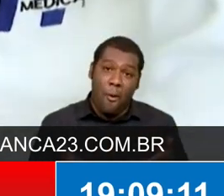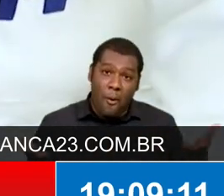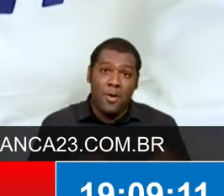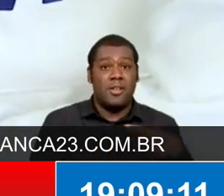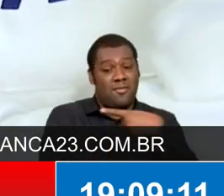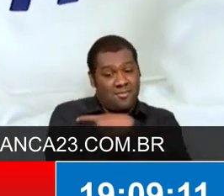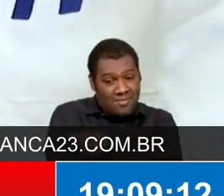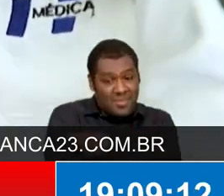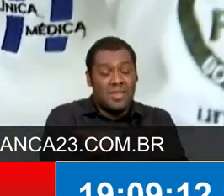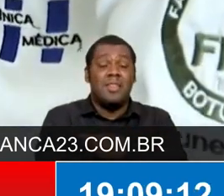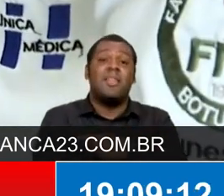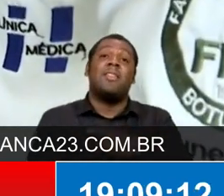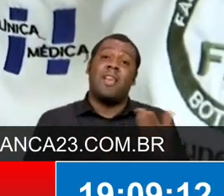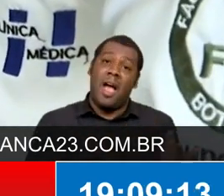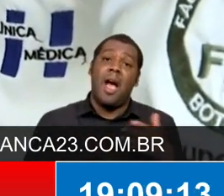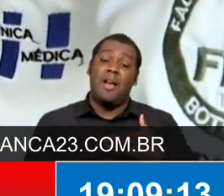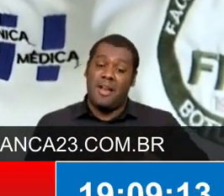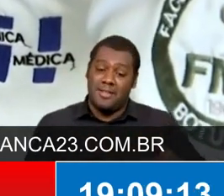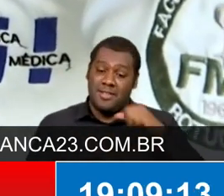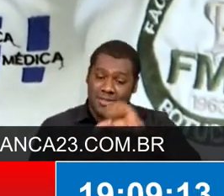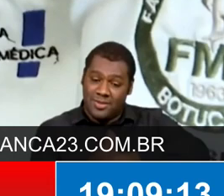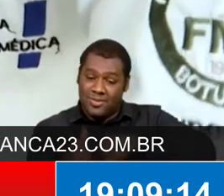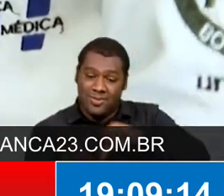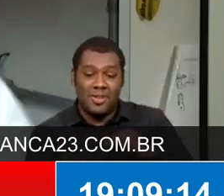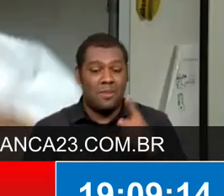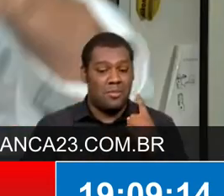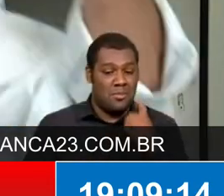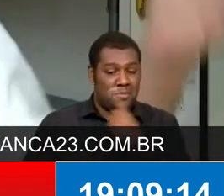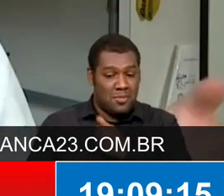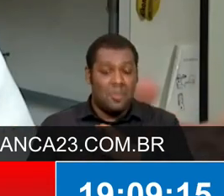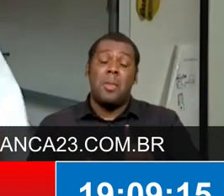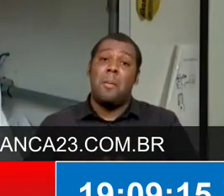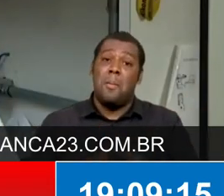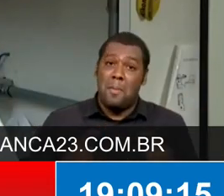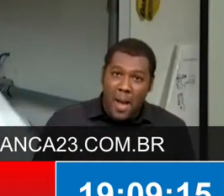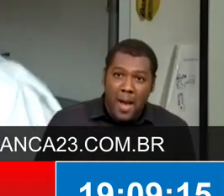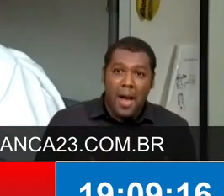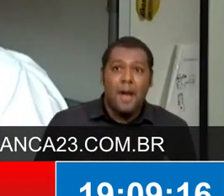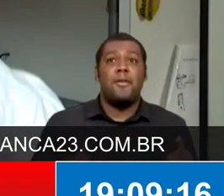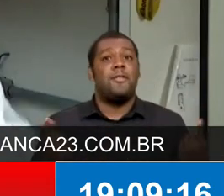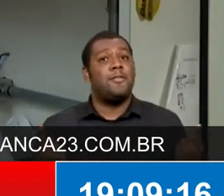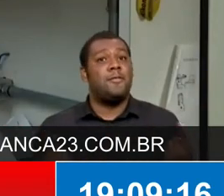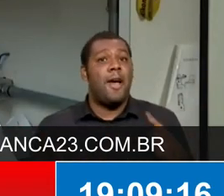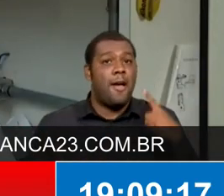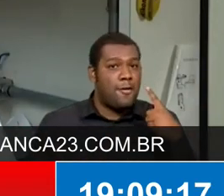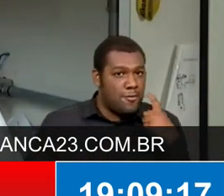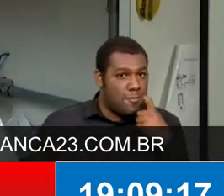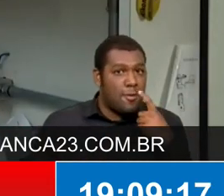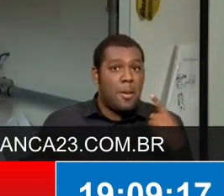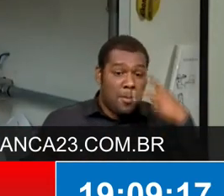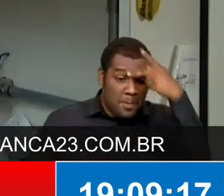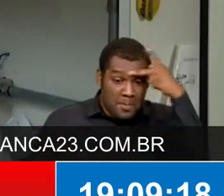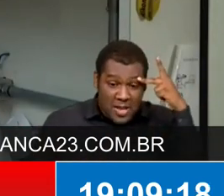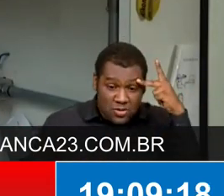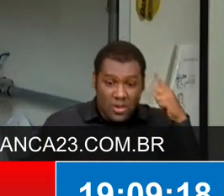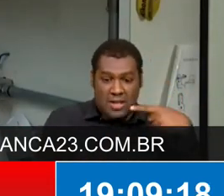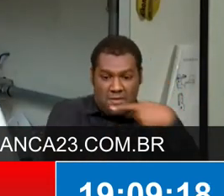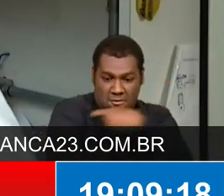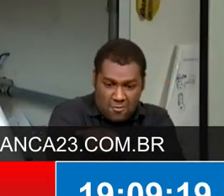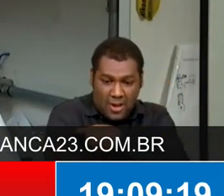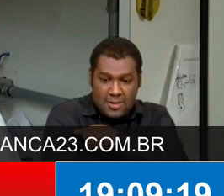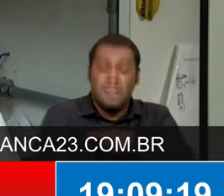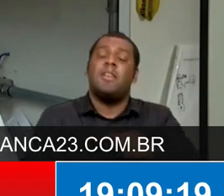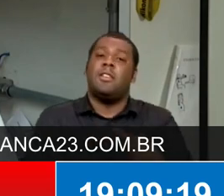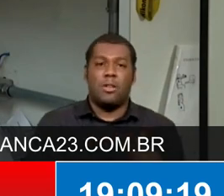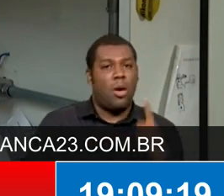atualmente. E não tem problema misturar os dois tipos. Agora que todo mundo tomou a vacina, será que dá para dar a nasal?